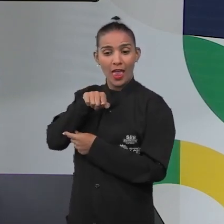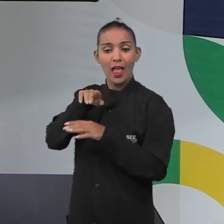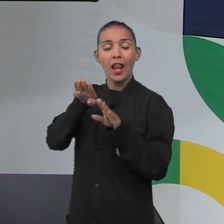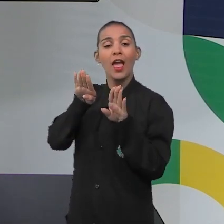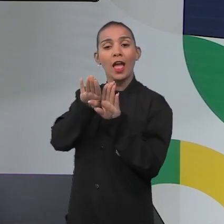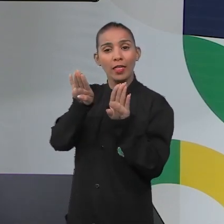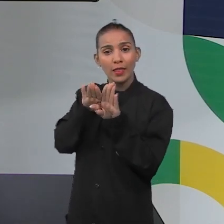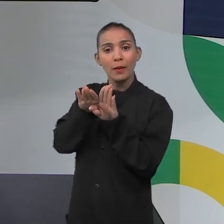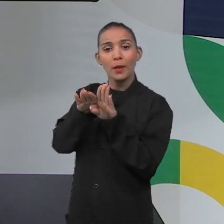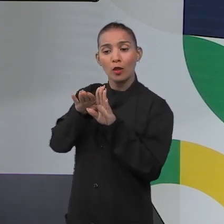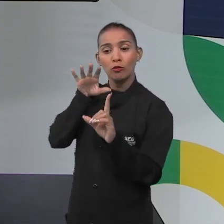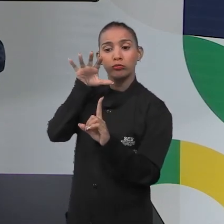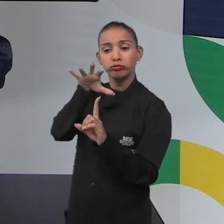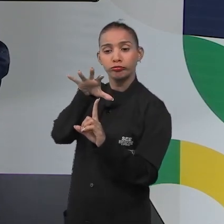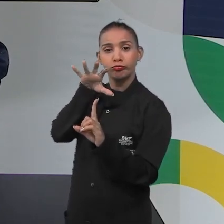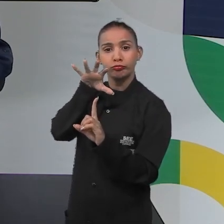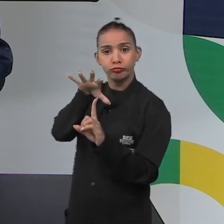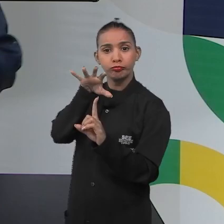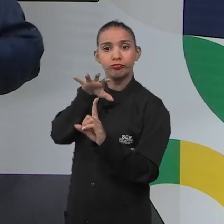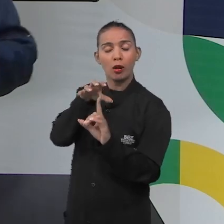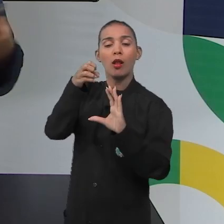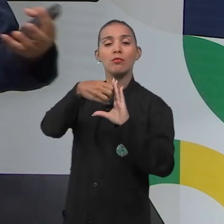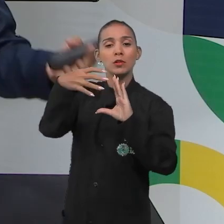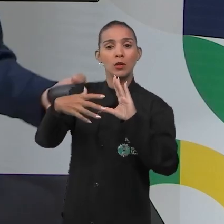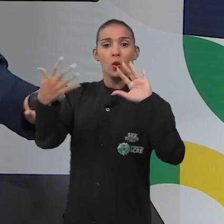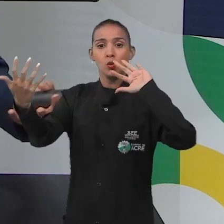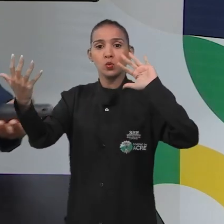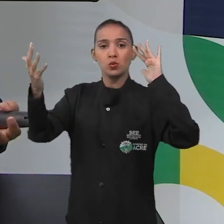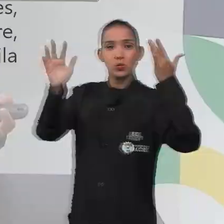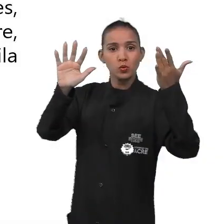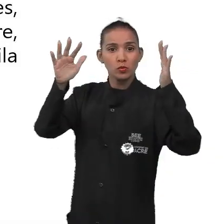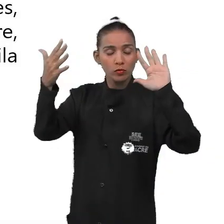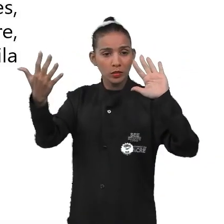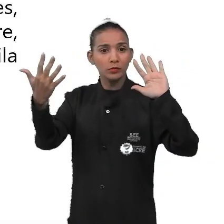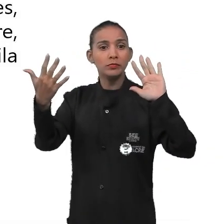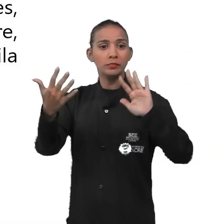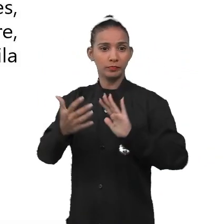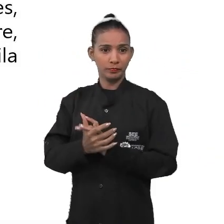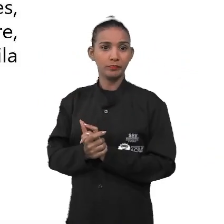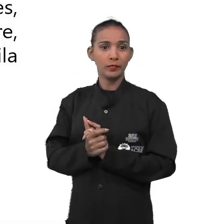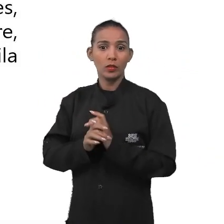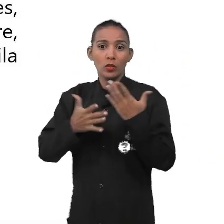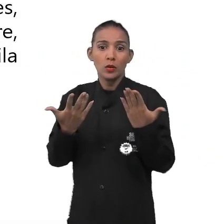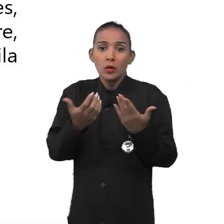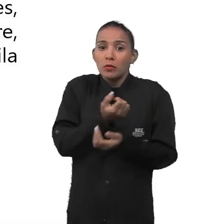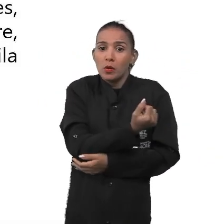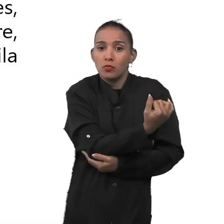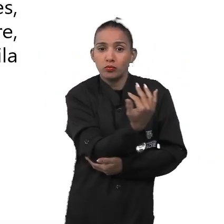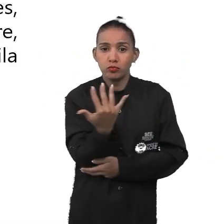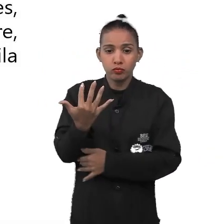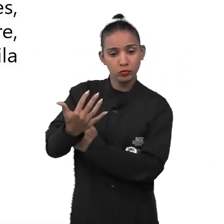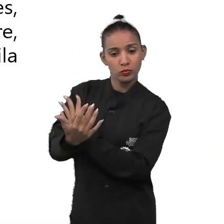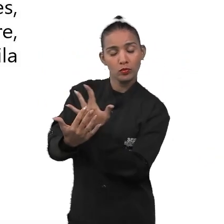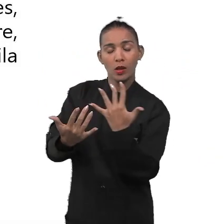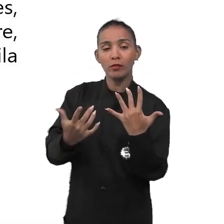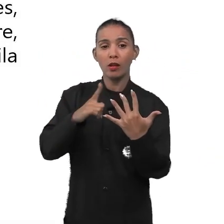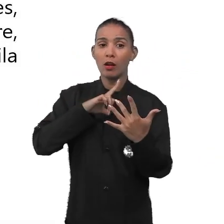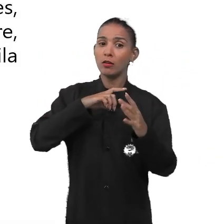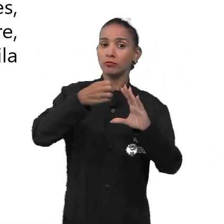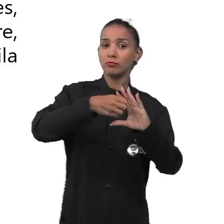influenciada por essas características climáticas. Chegamos aqui, então, à vegetação do Acre. E ela é